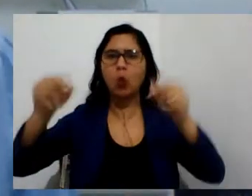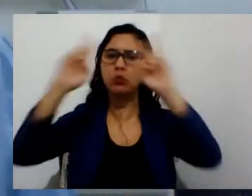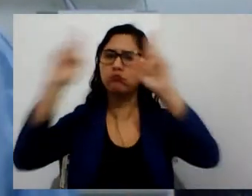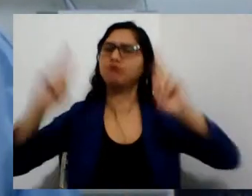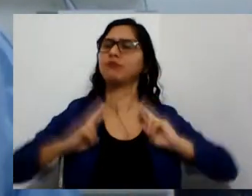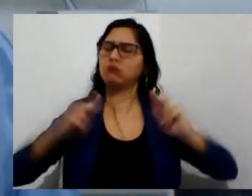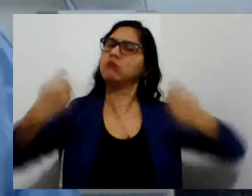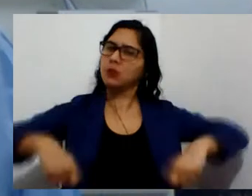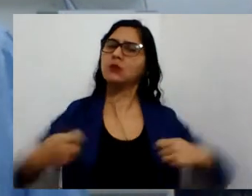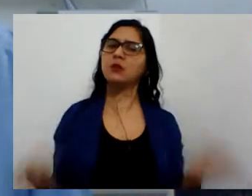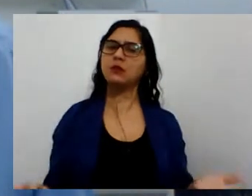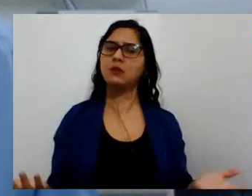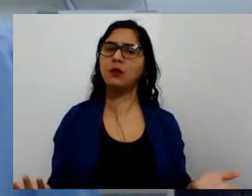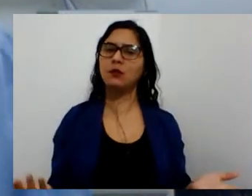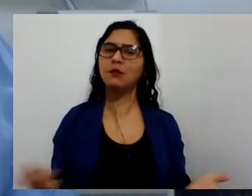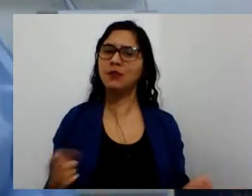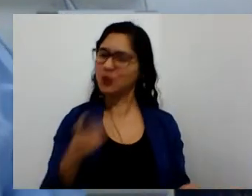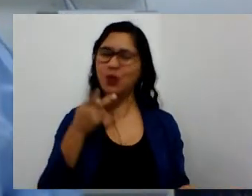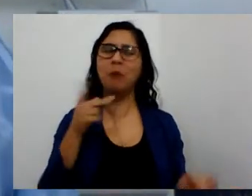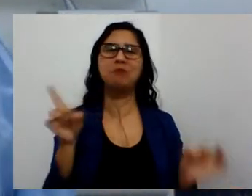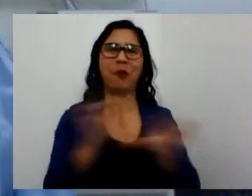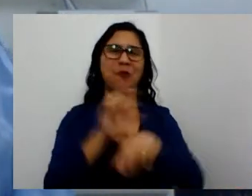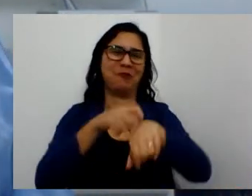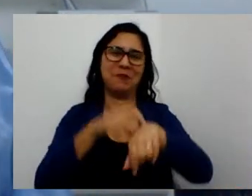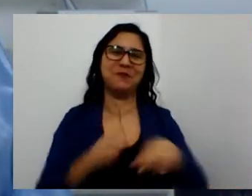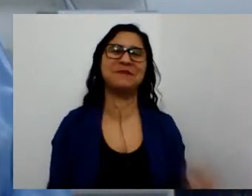né? Acho que é o que dá para falar.